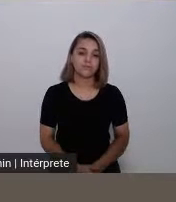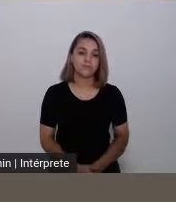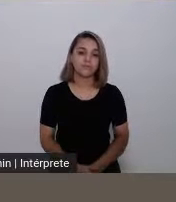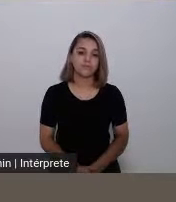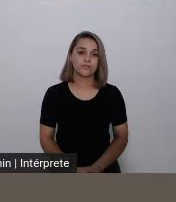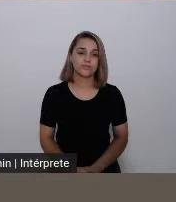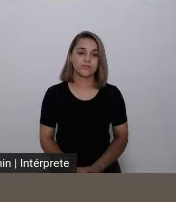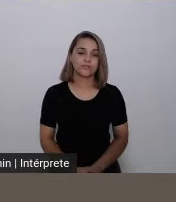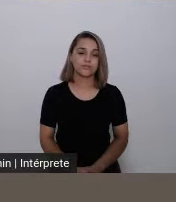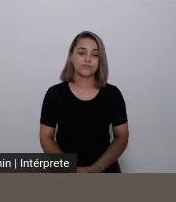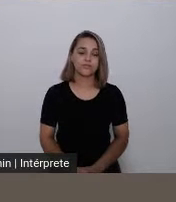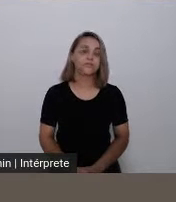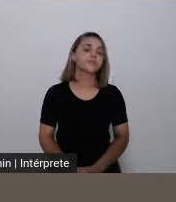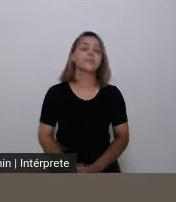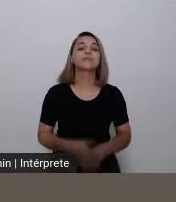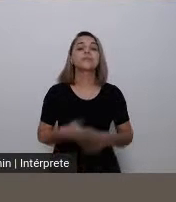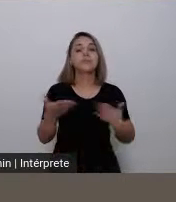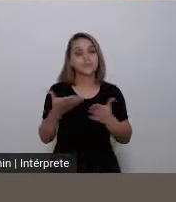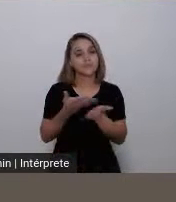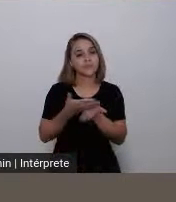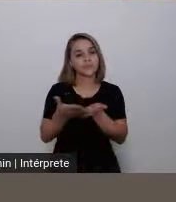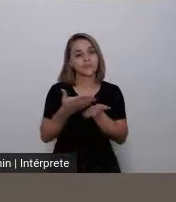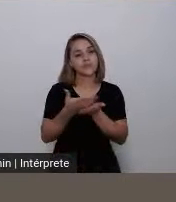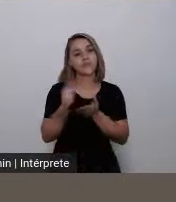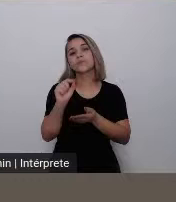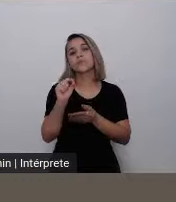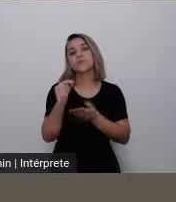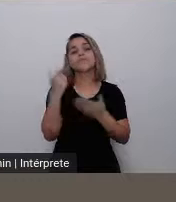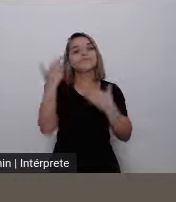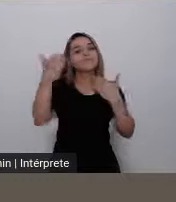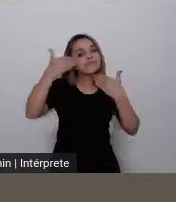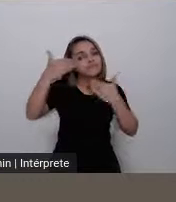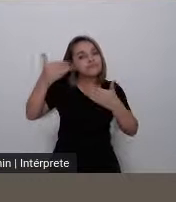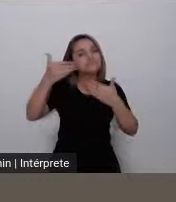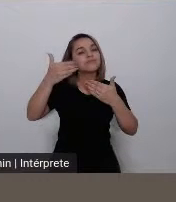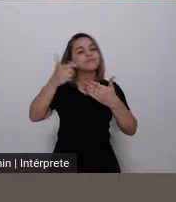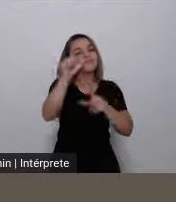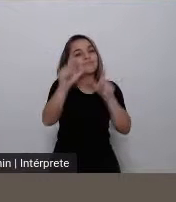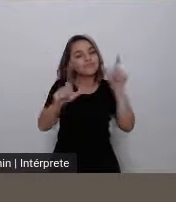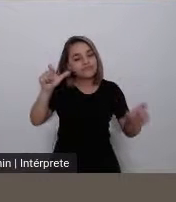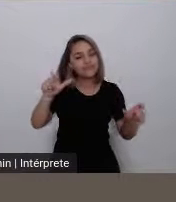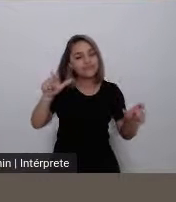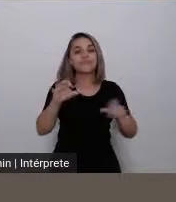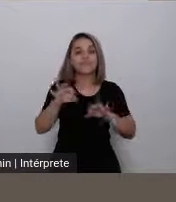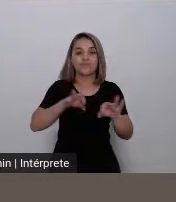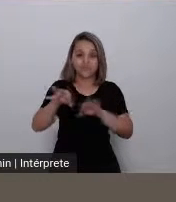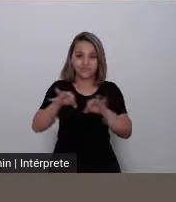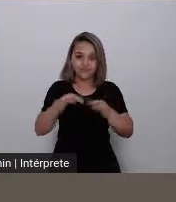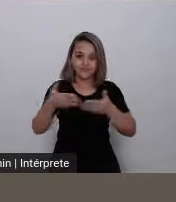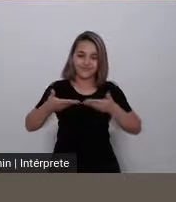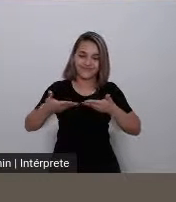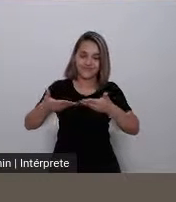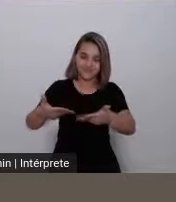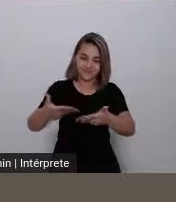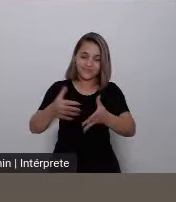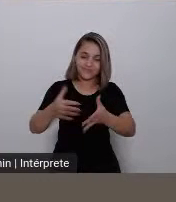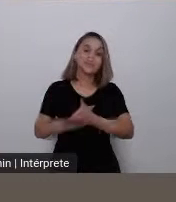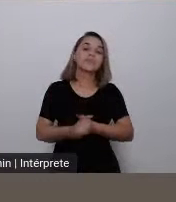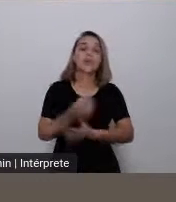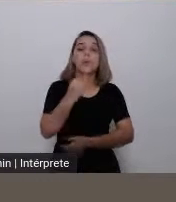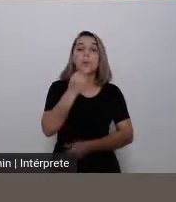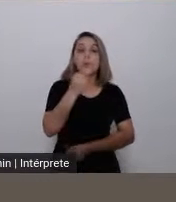Desculpe. Gostaria de começar por agradecer aos organizadores institucionais pelo convite, pela